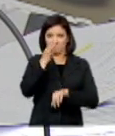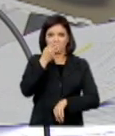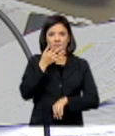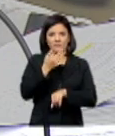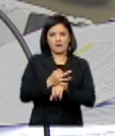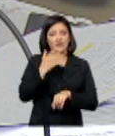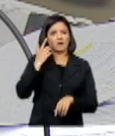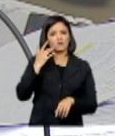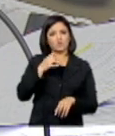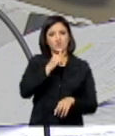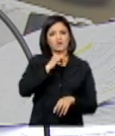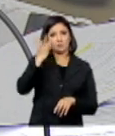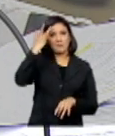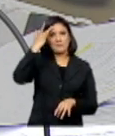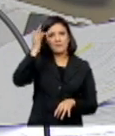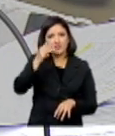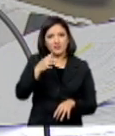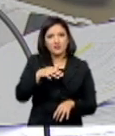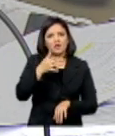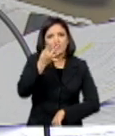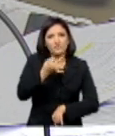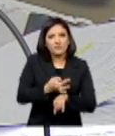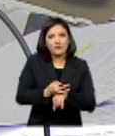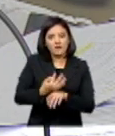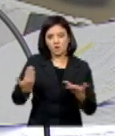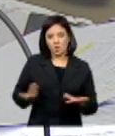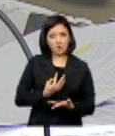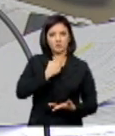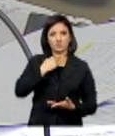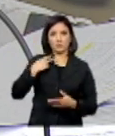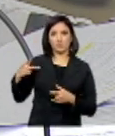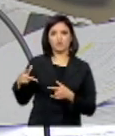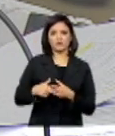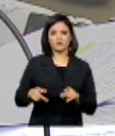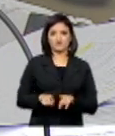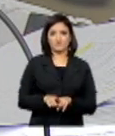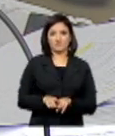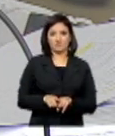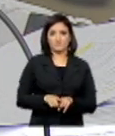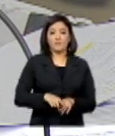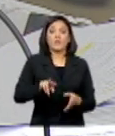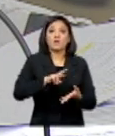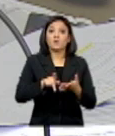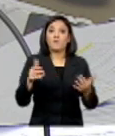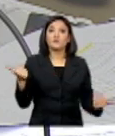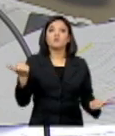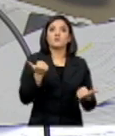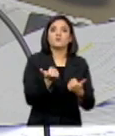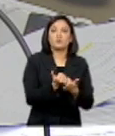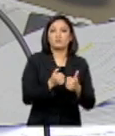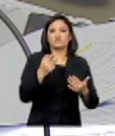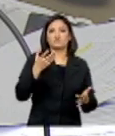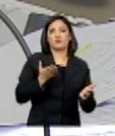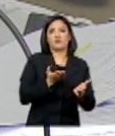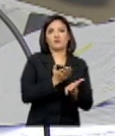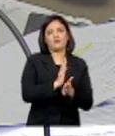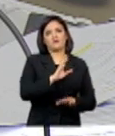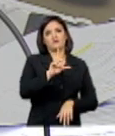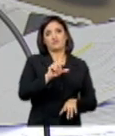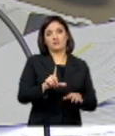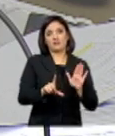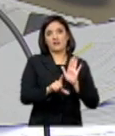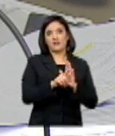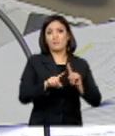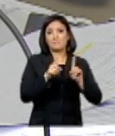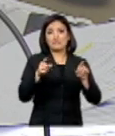assim foi o entendimento da maioria não poderia substituir a regulamentação federal mas por que o corte realizado seja